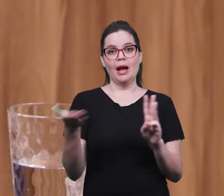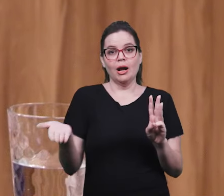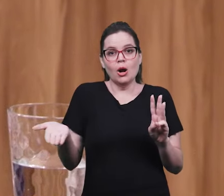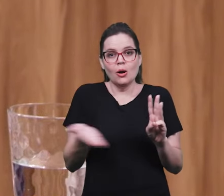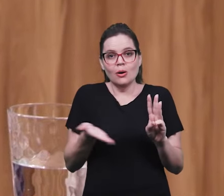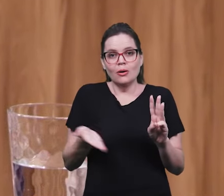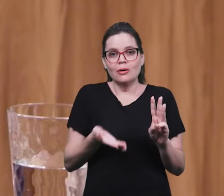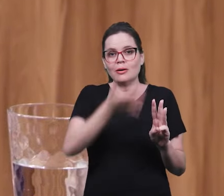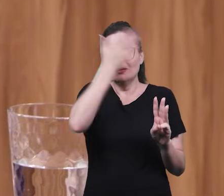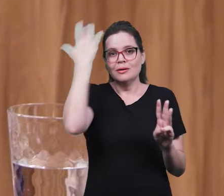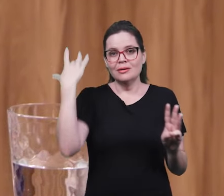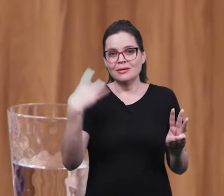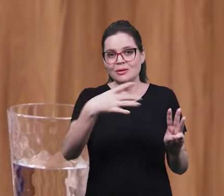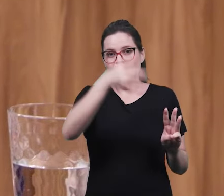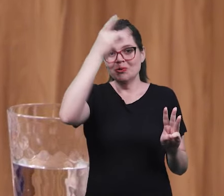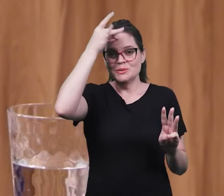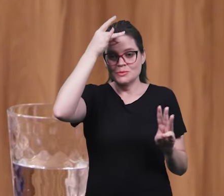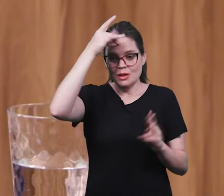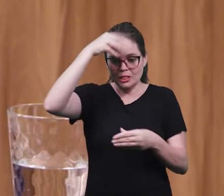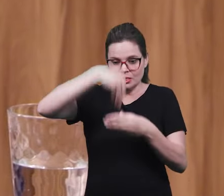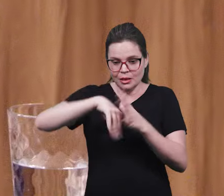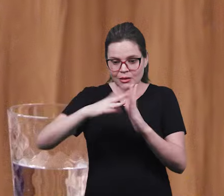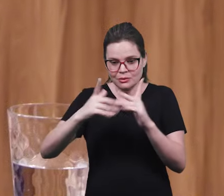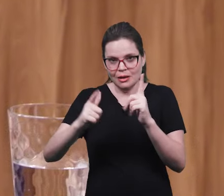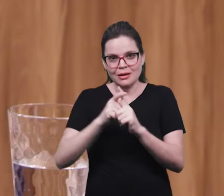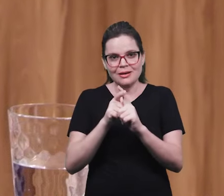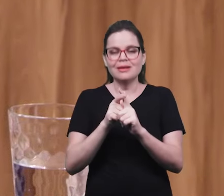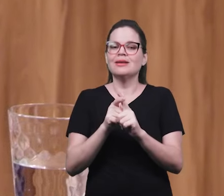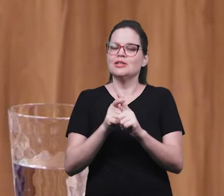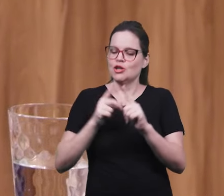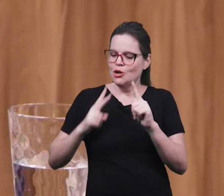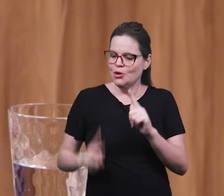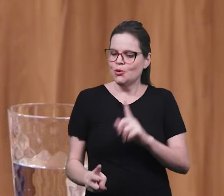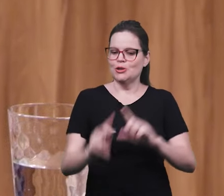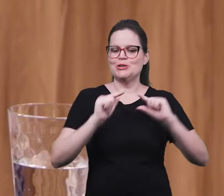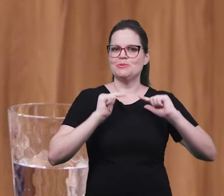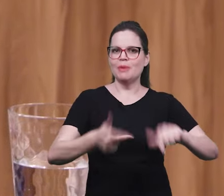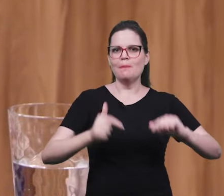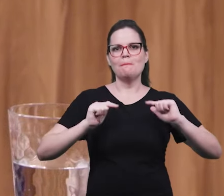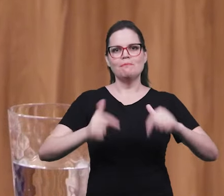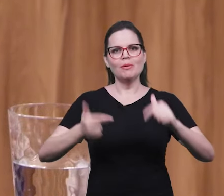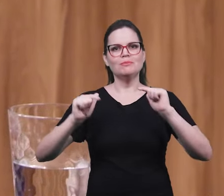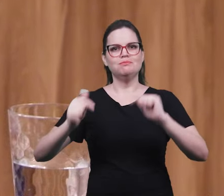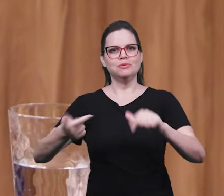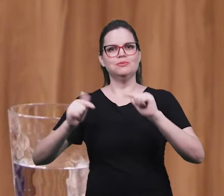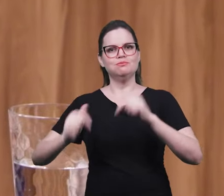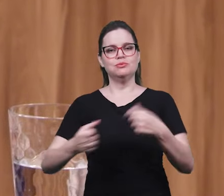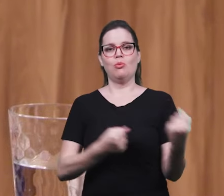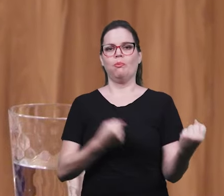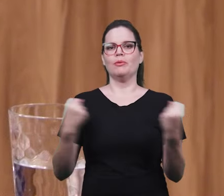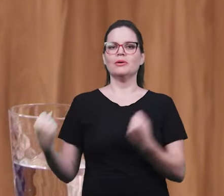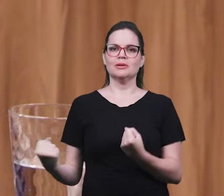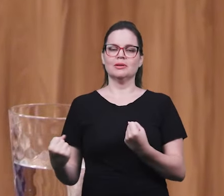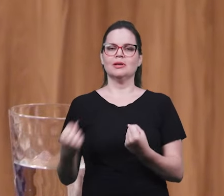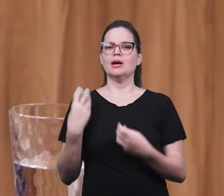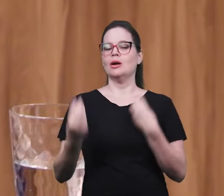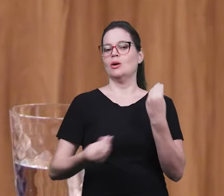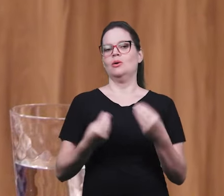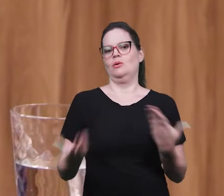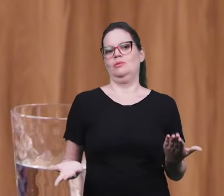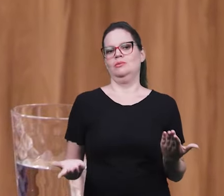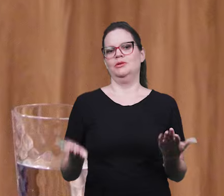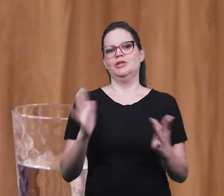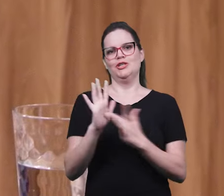através do Espírito Santo na igreja, o poder de Deus continua sendo manifestado. De que maneira? O Senhor Jesus, ele